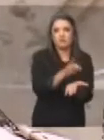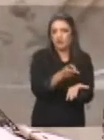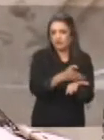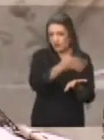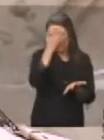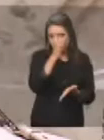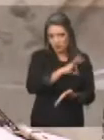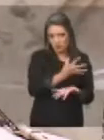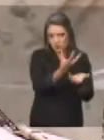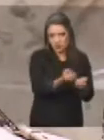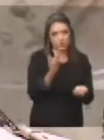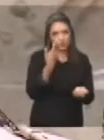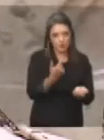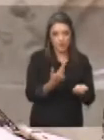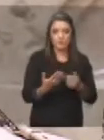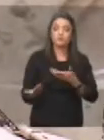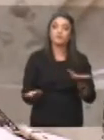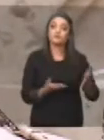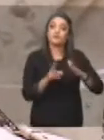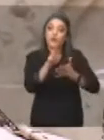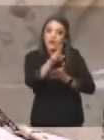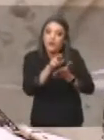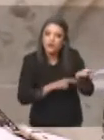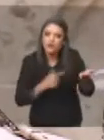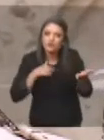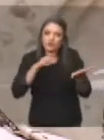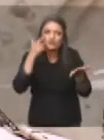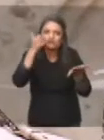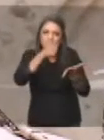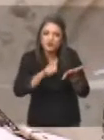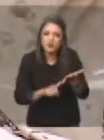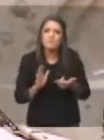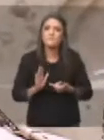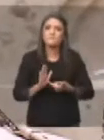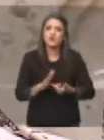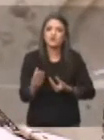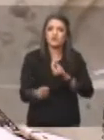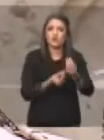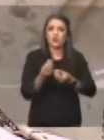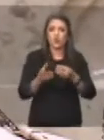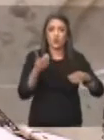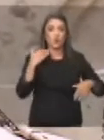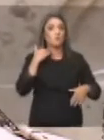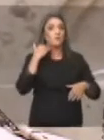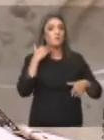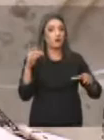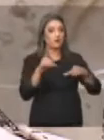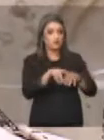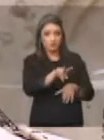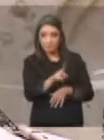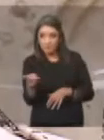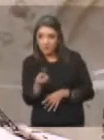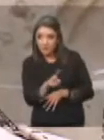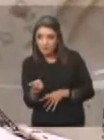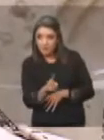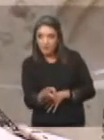análise 43, que eu já referi, examinando a movimentação bancária desses servidores, concluiu que